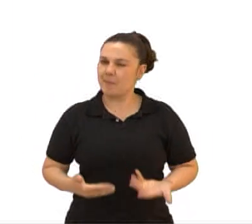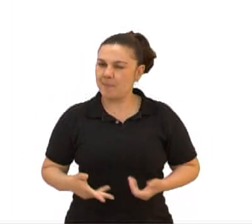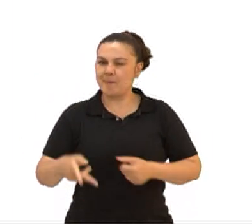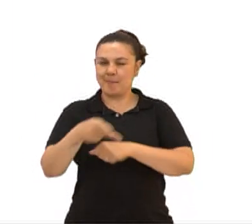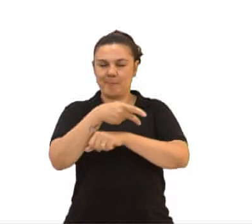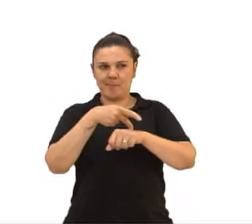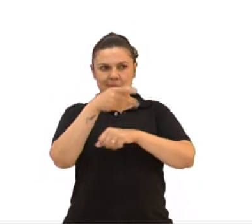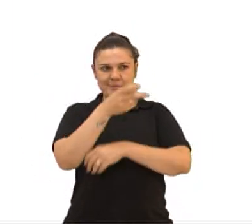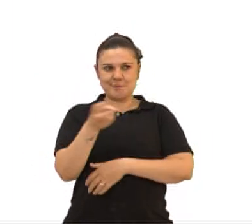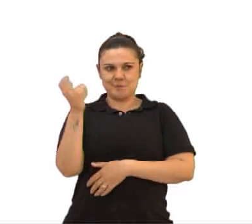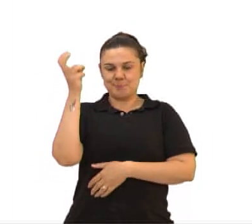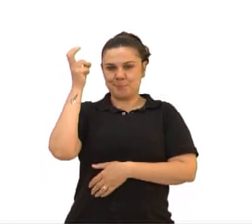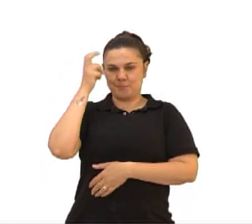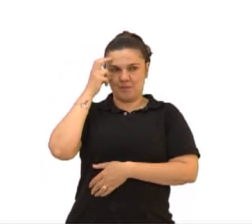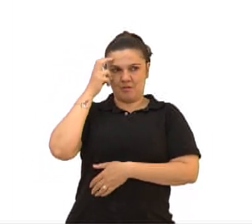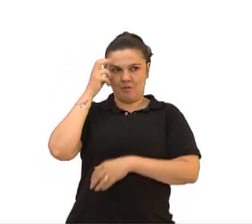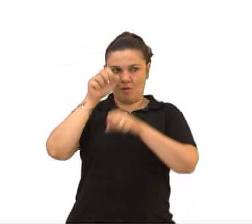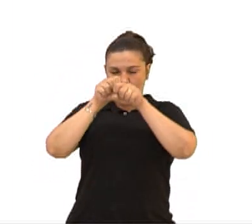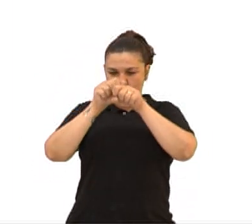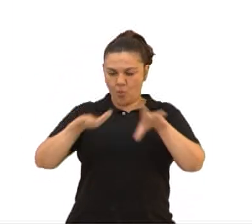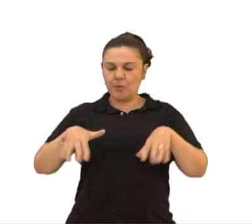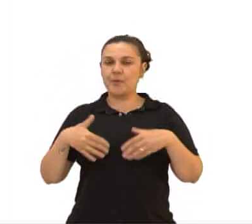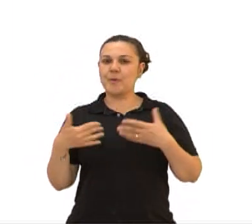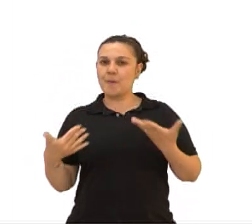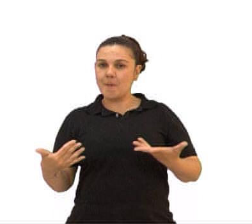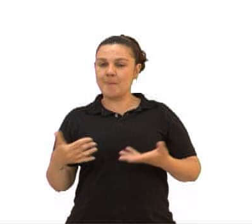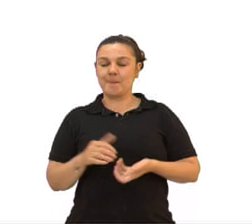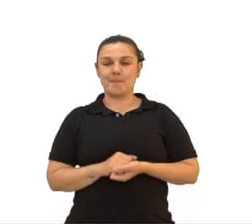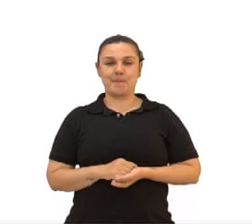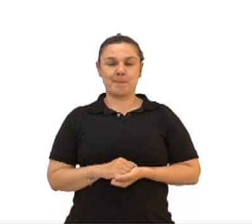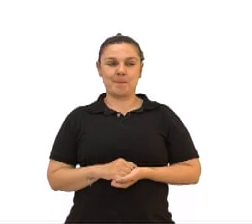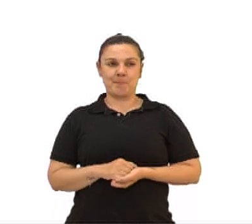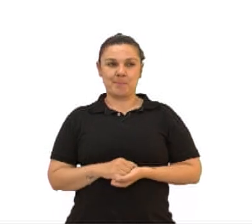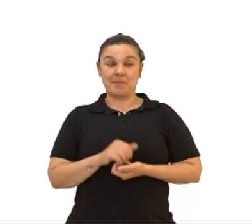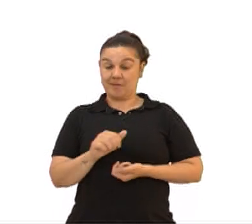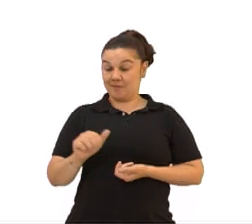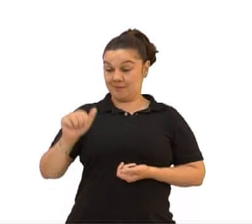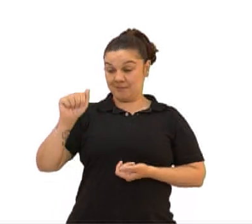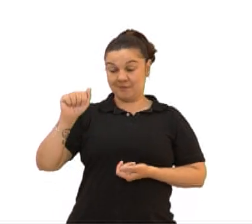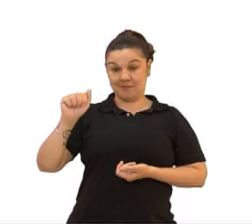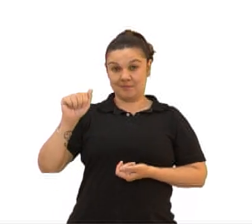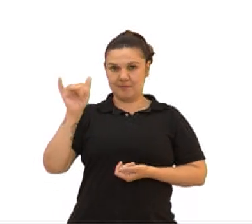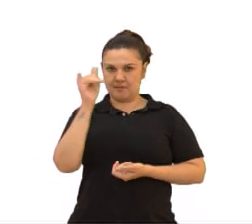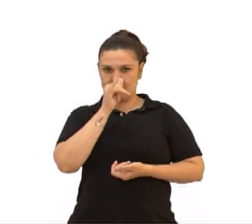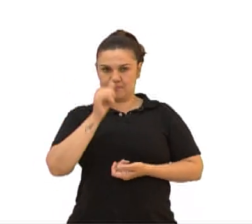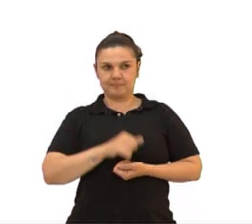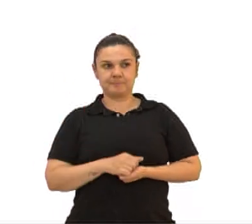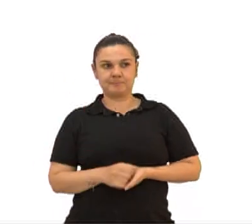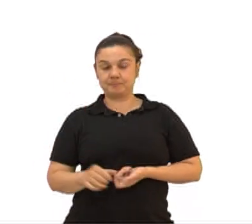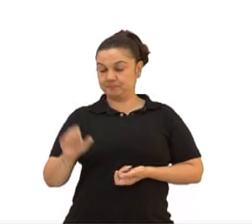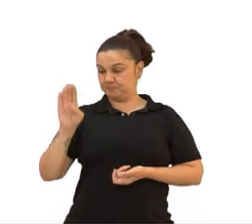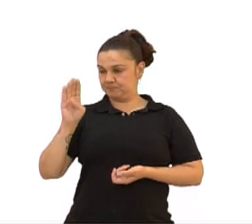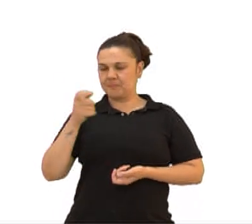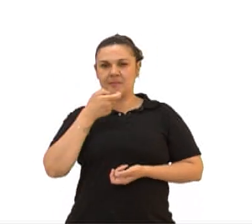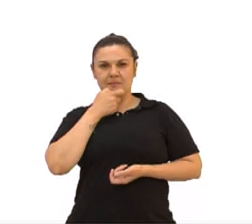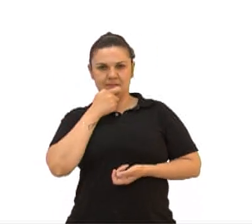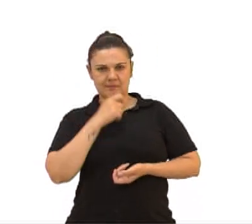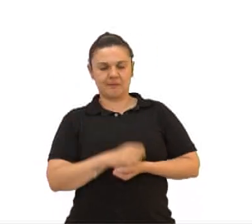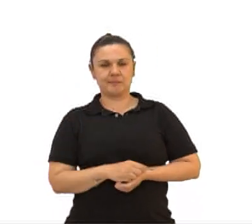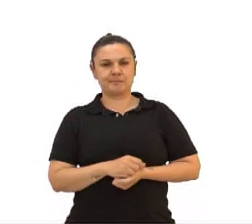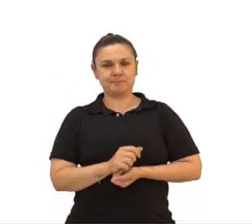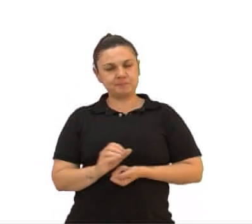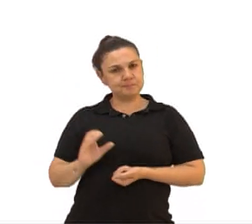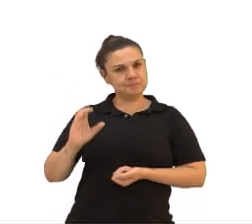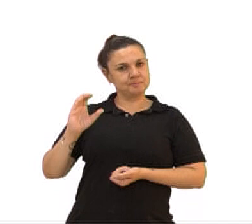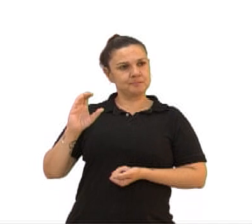aí cultural e influenciava essa região lá antigamente? A Itália, B, a